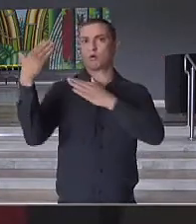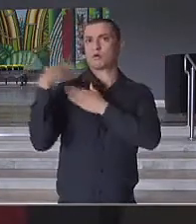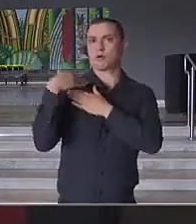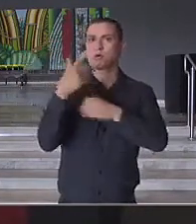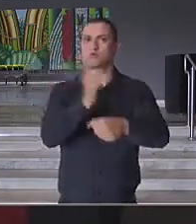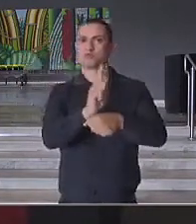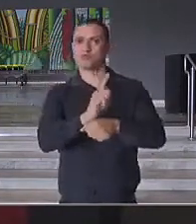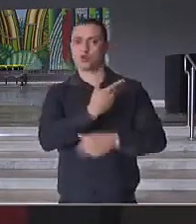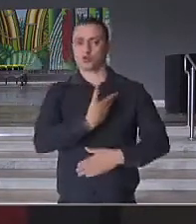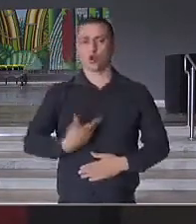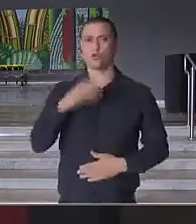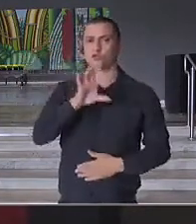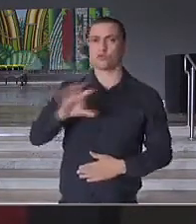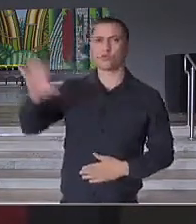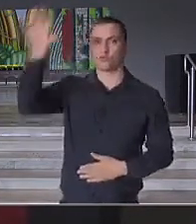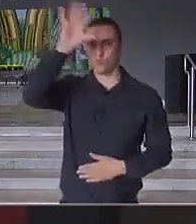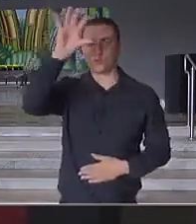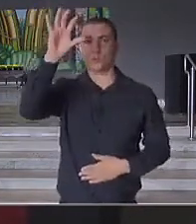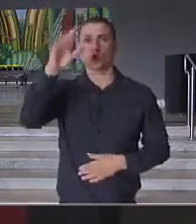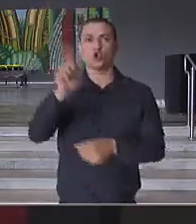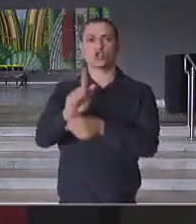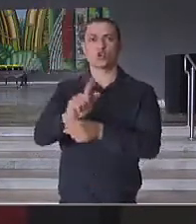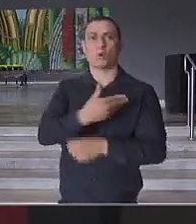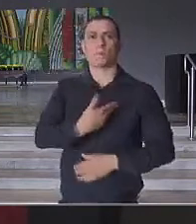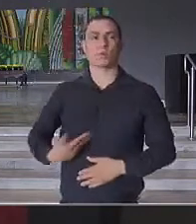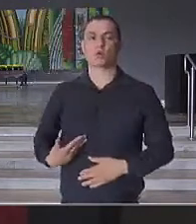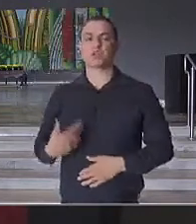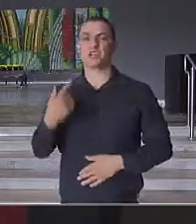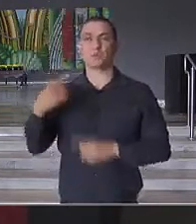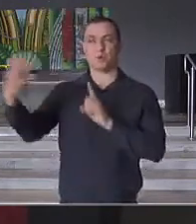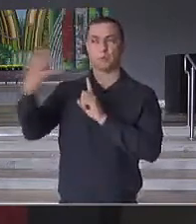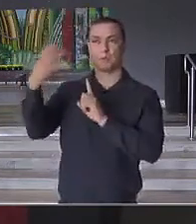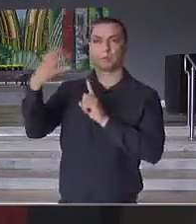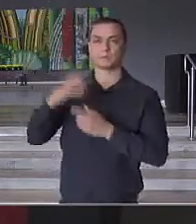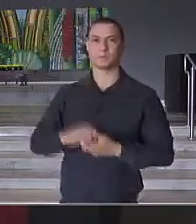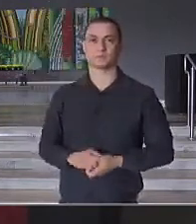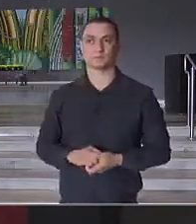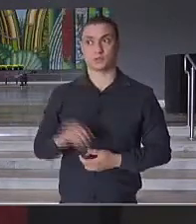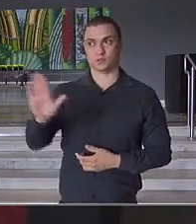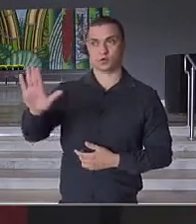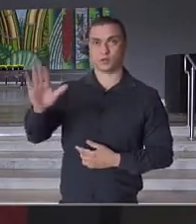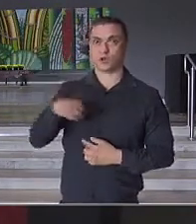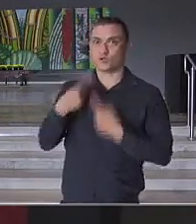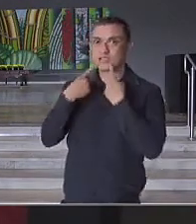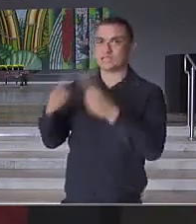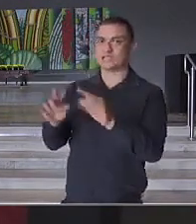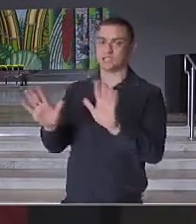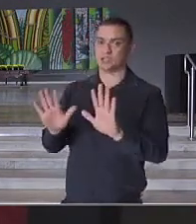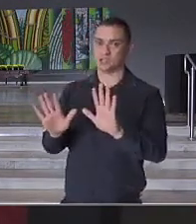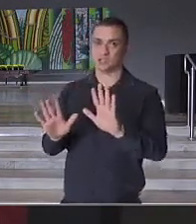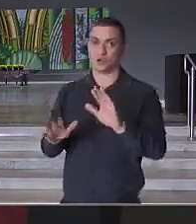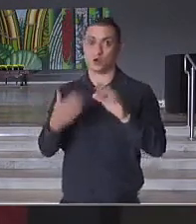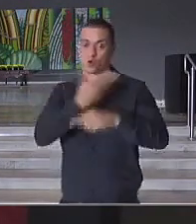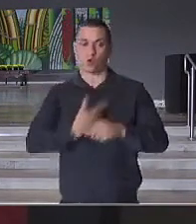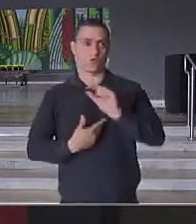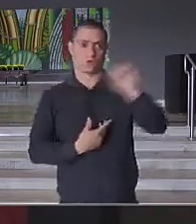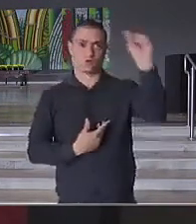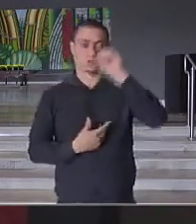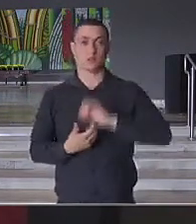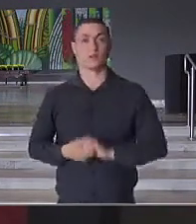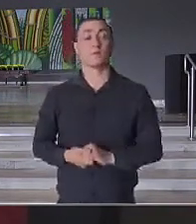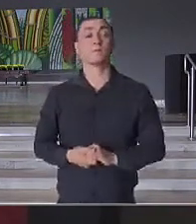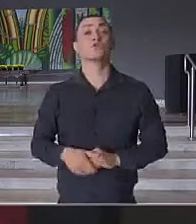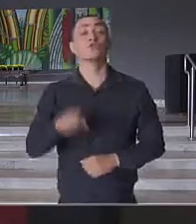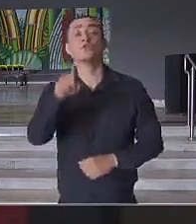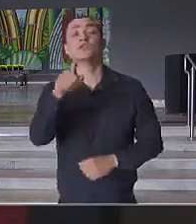aos governadores, enfim, os gestores públicos que acabaram cedendo Perdão, eu não fiz nenhuma crítica a nenhum governador aqui. O senhor disse